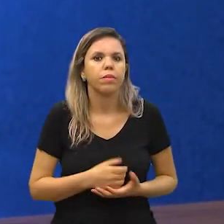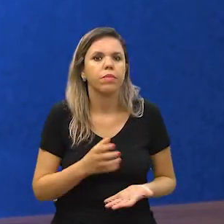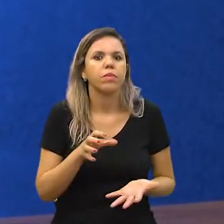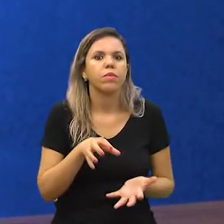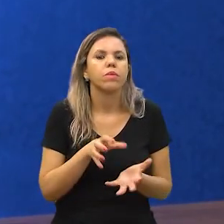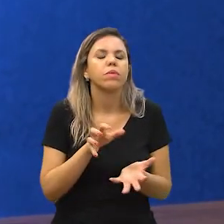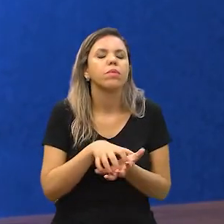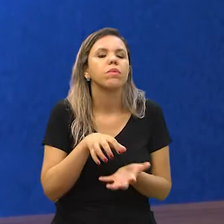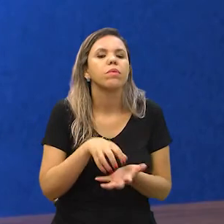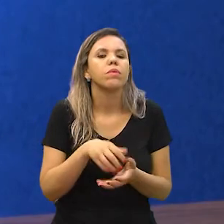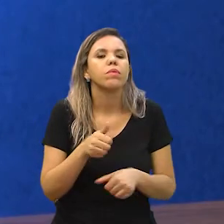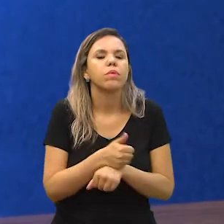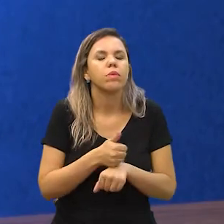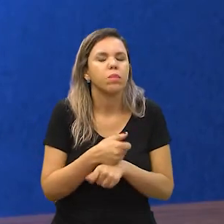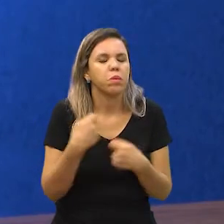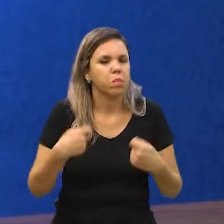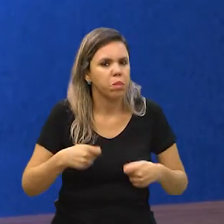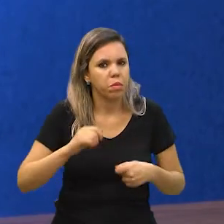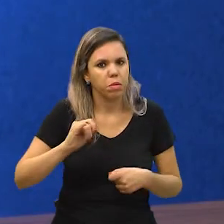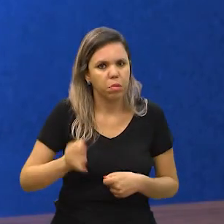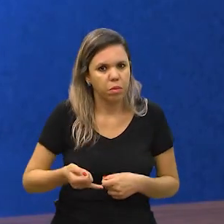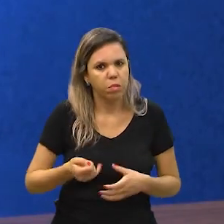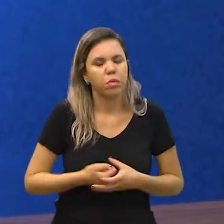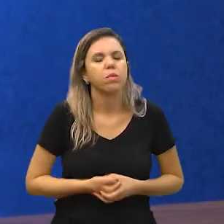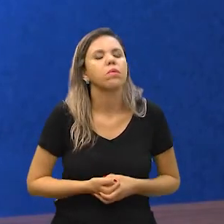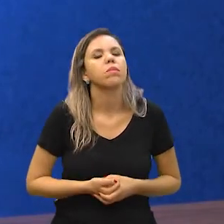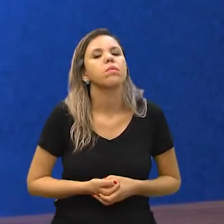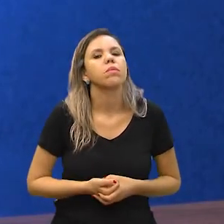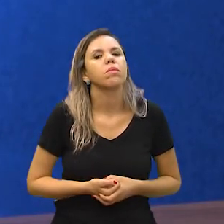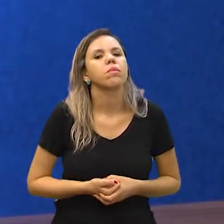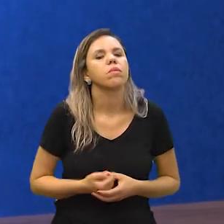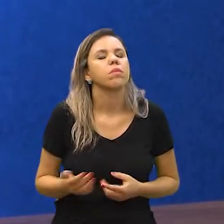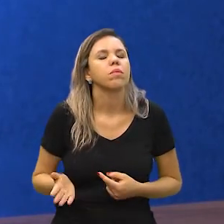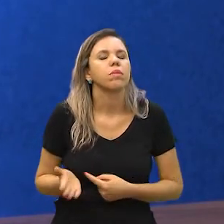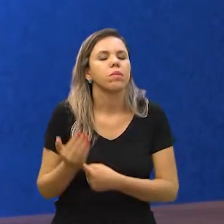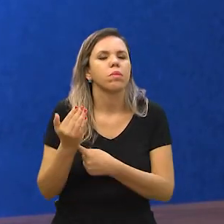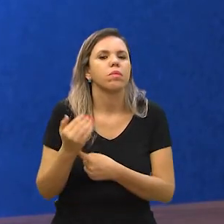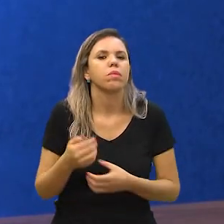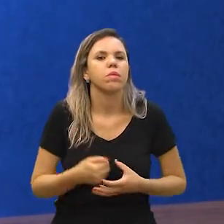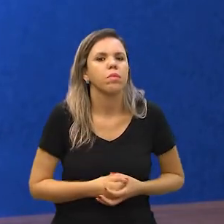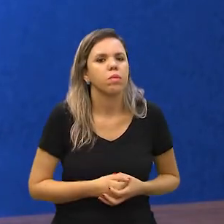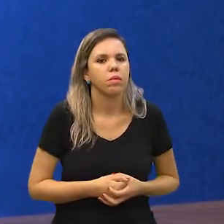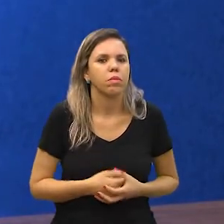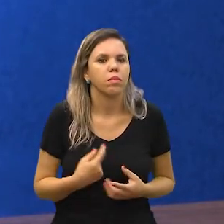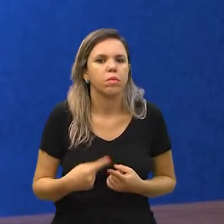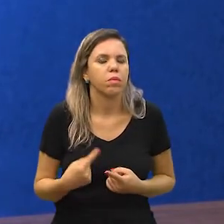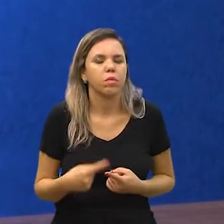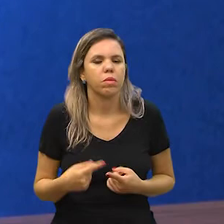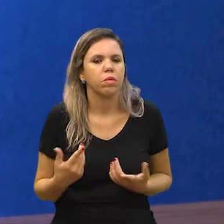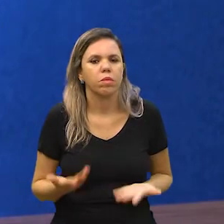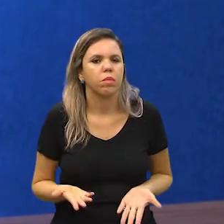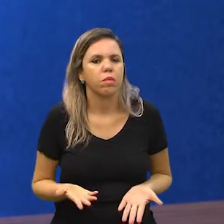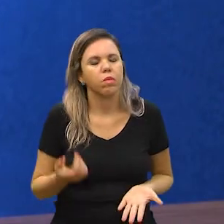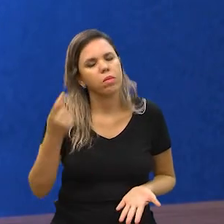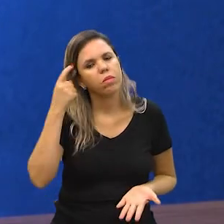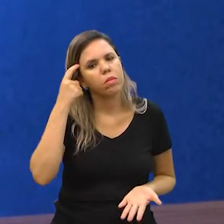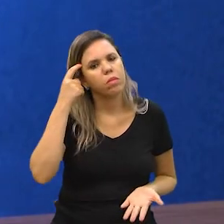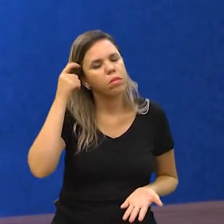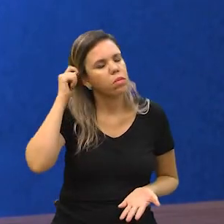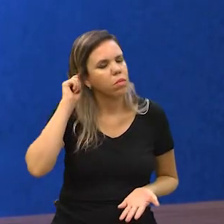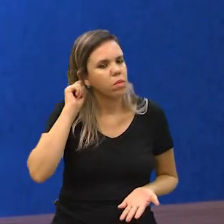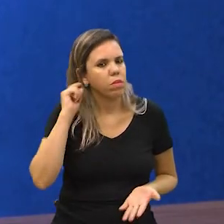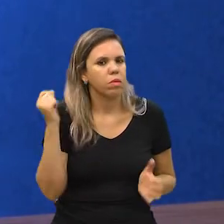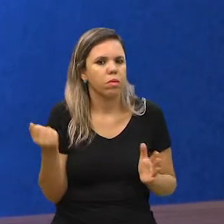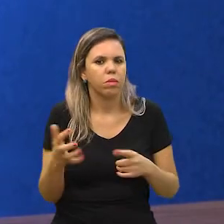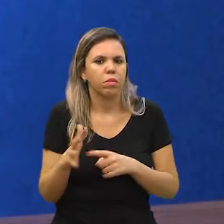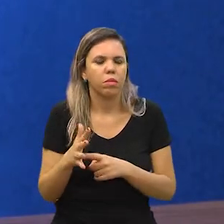um setor que precisa muito ser explorado do ponto de vista da tecnologia, até porque a gente pensou